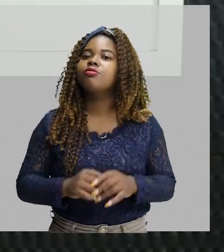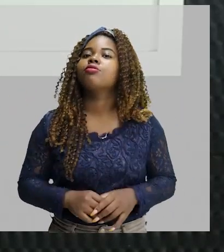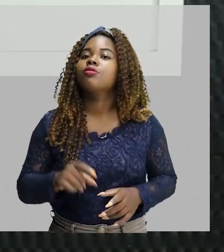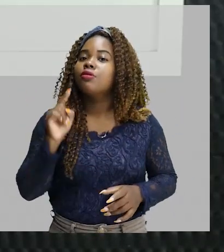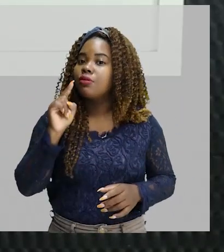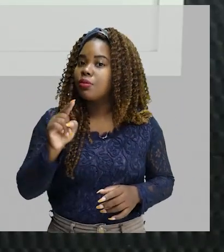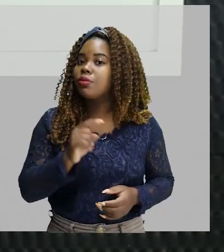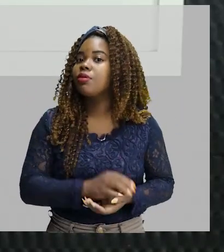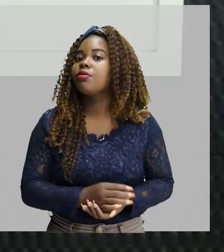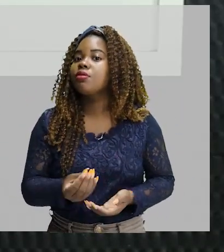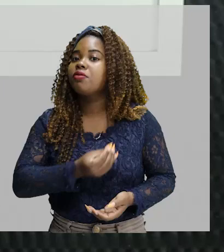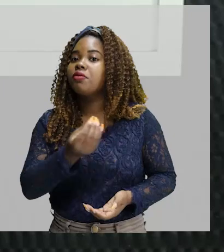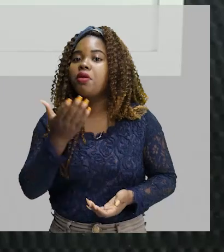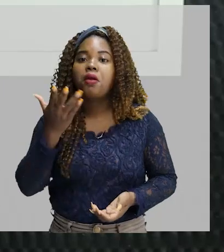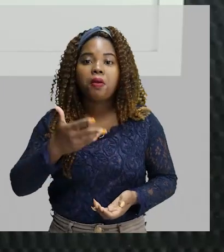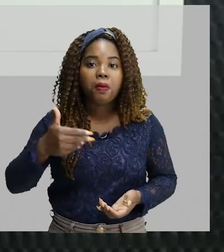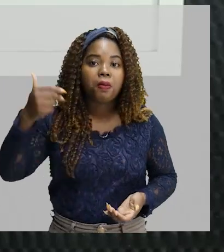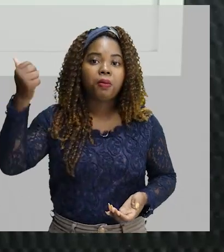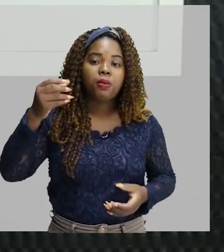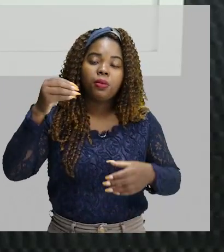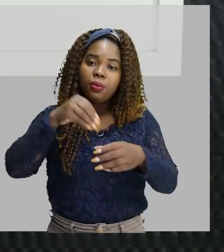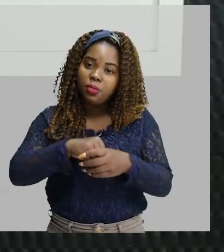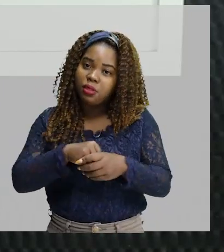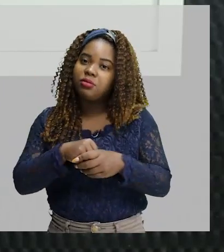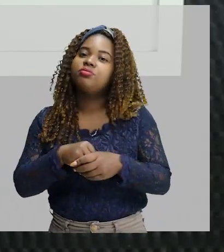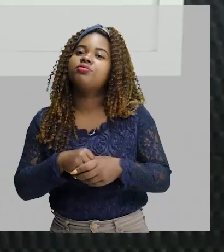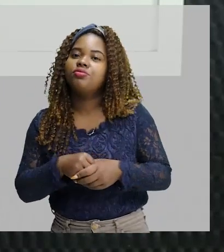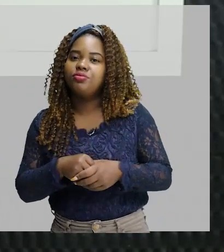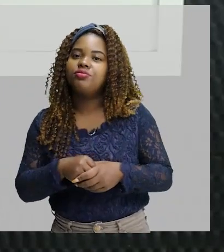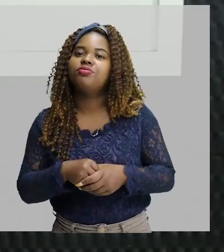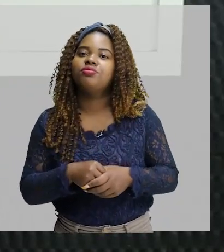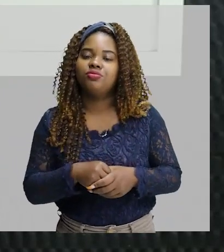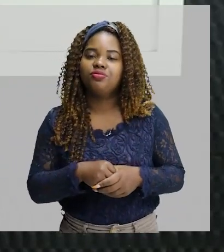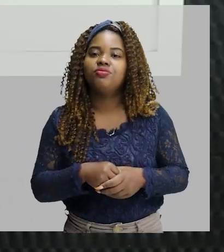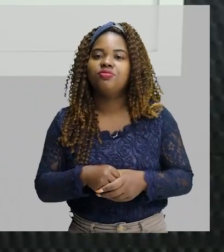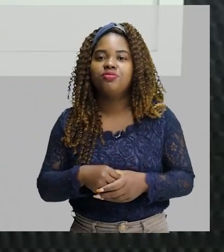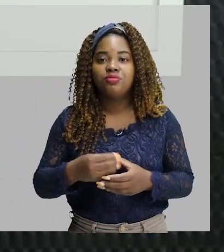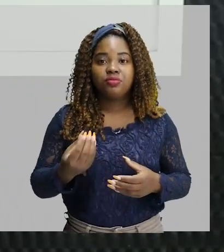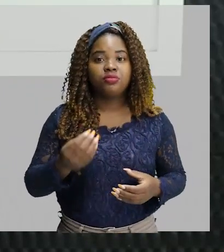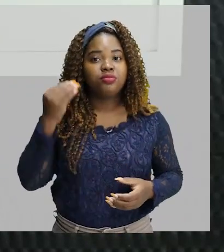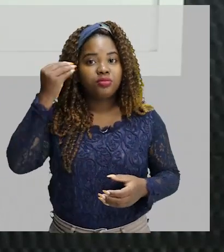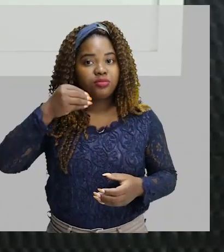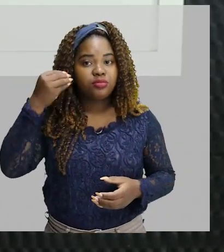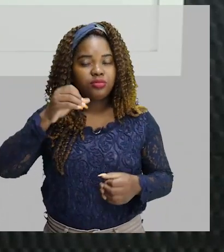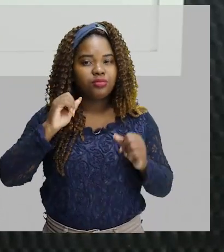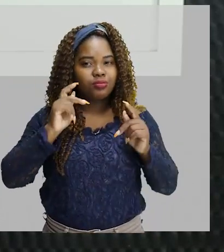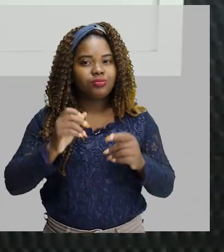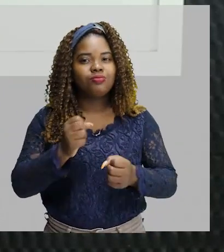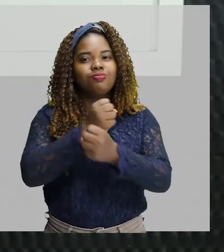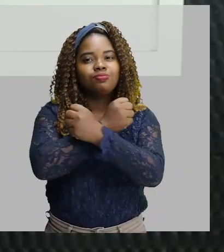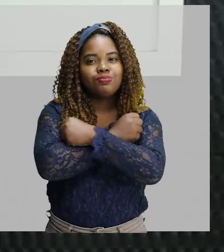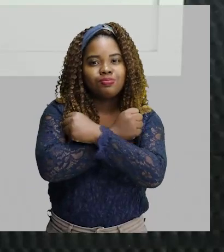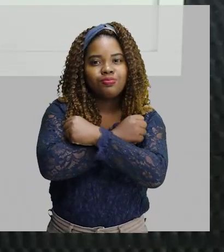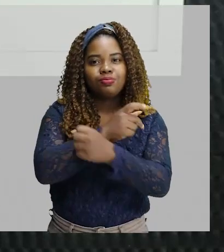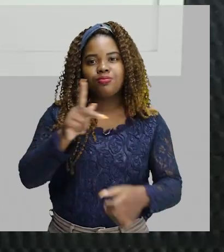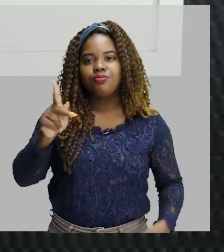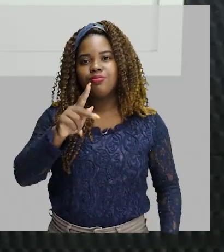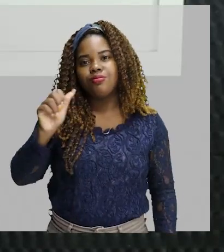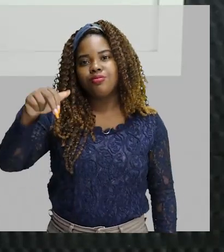que os senhores vivam melhor dentro deste nosso caminhar, da nossa existência. Forte abraço,